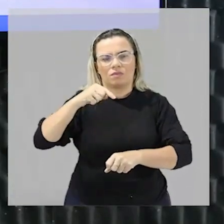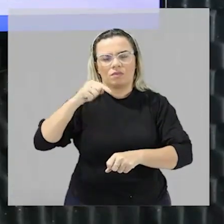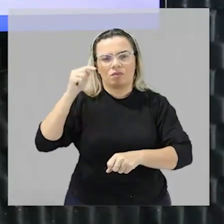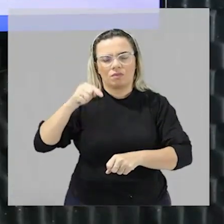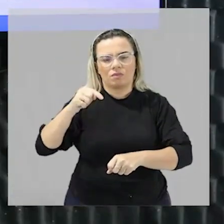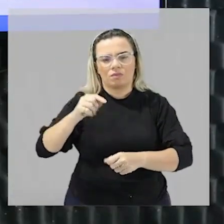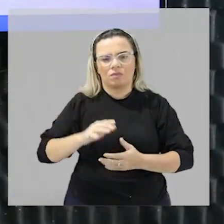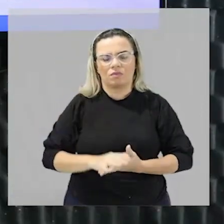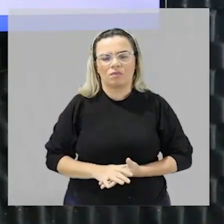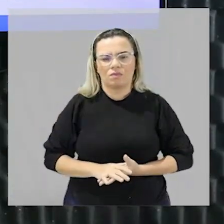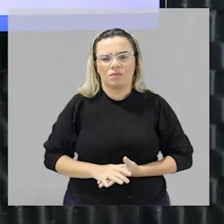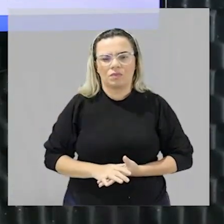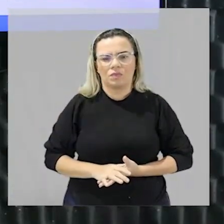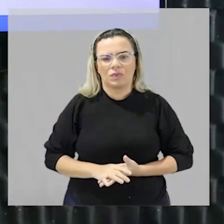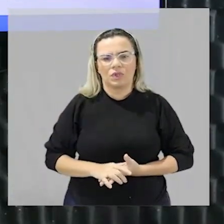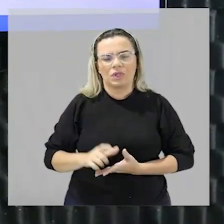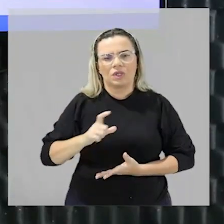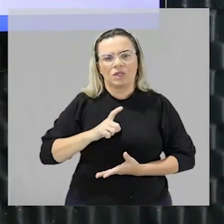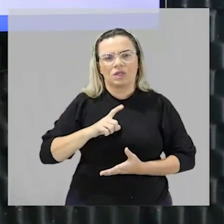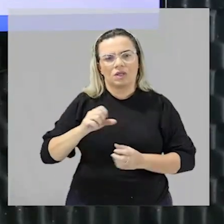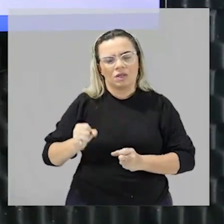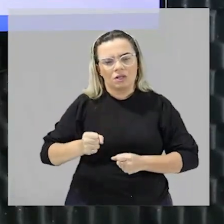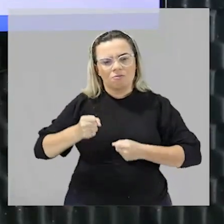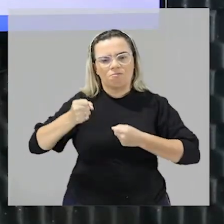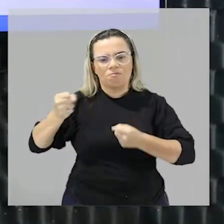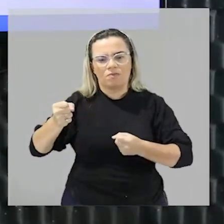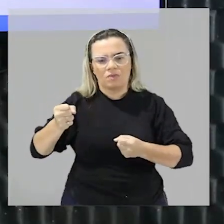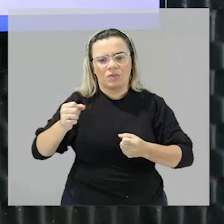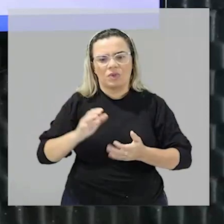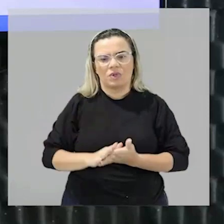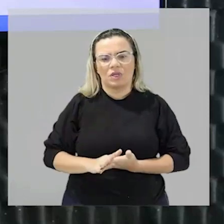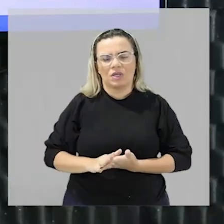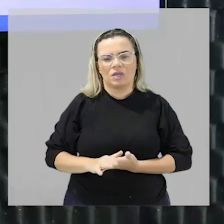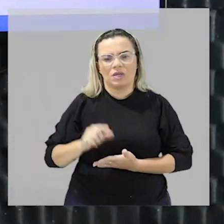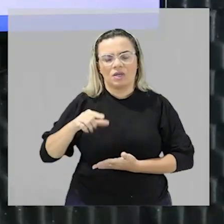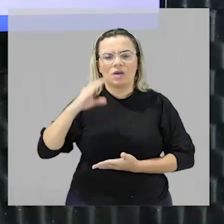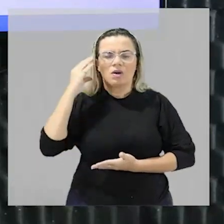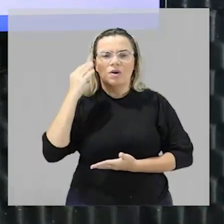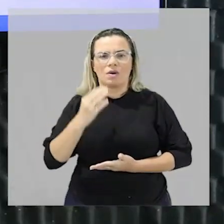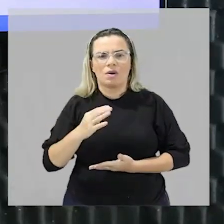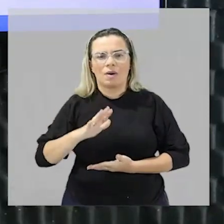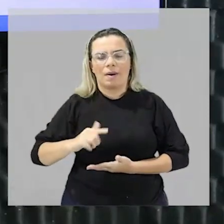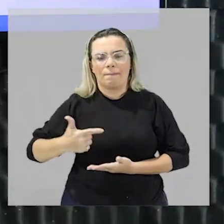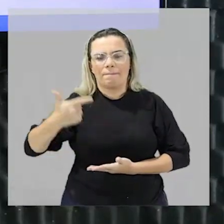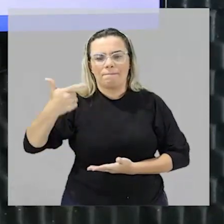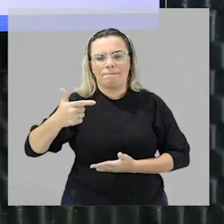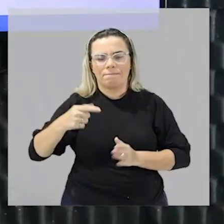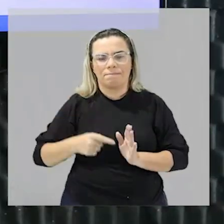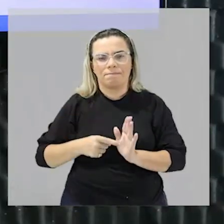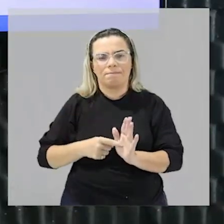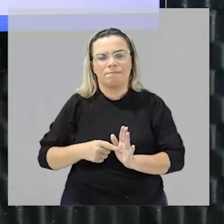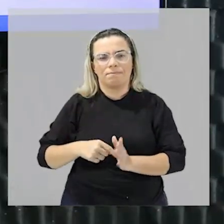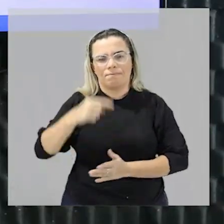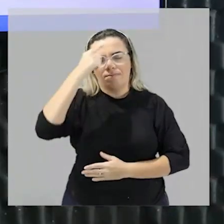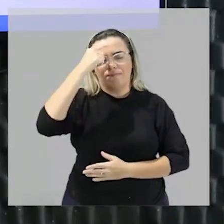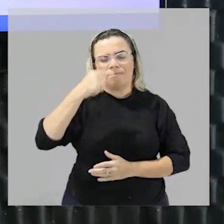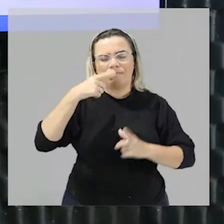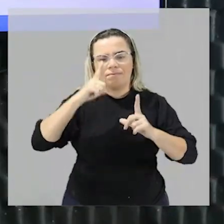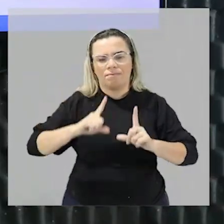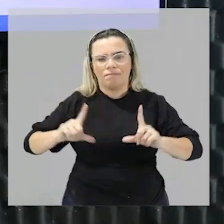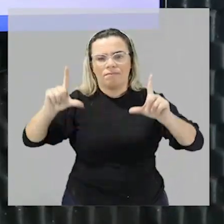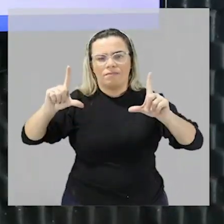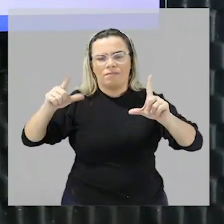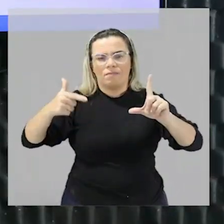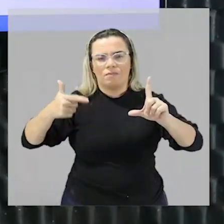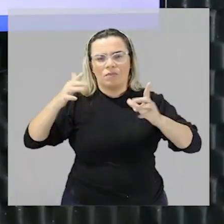que ele assumiu o poder. Então, a imagem de Dom Pedro II é uma imagem que vai passar a